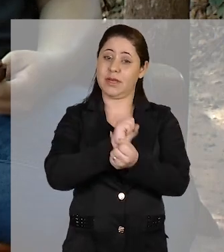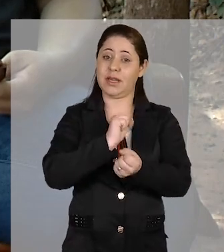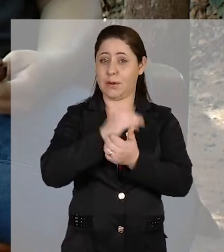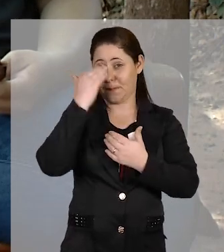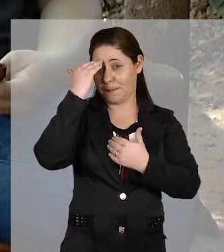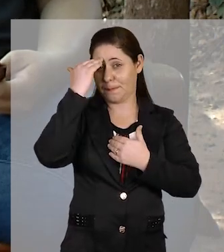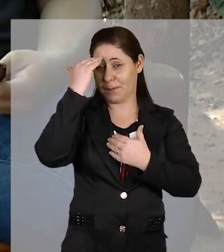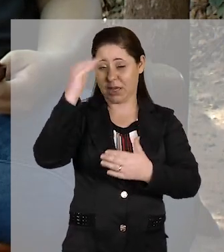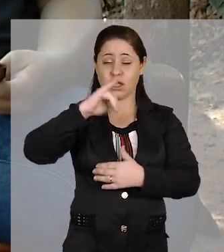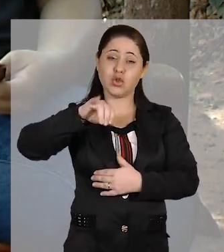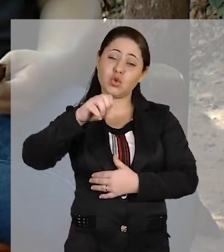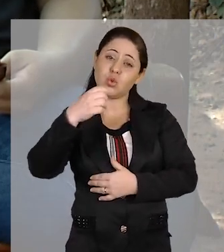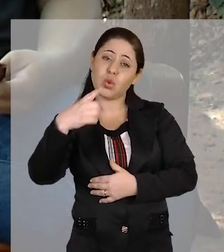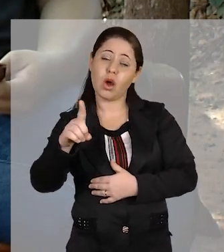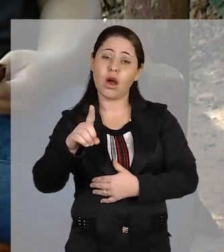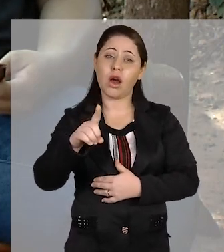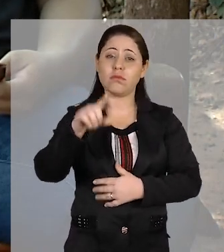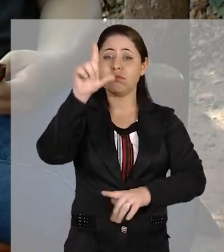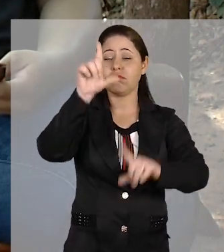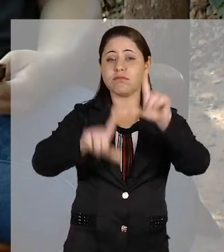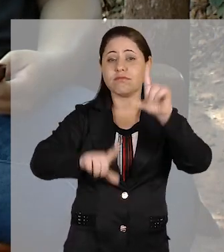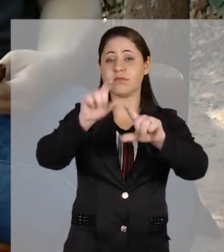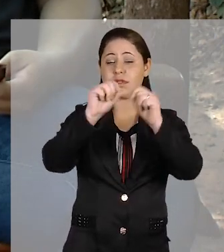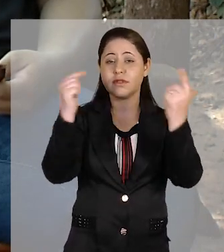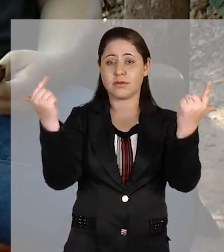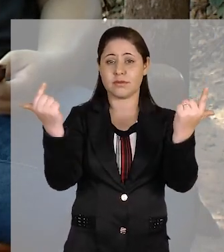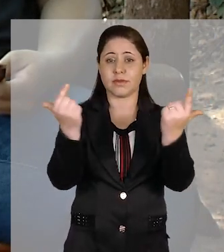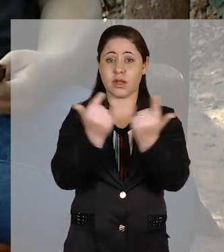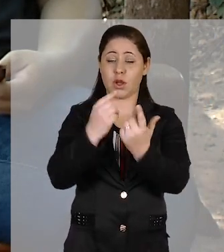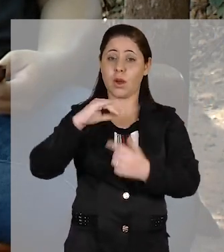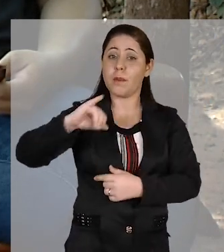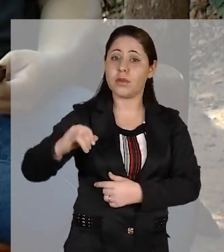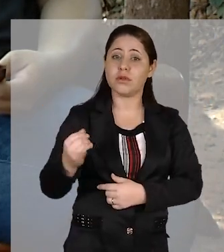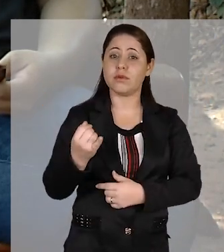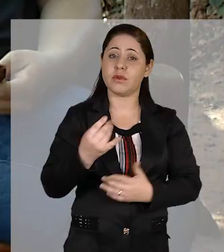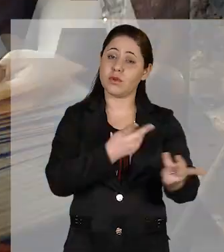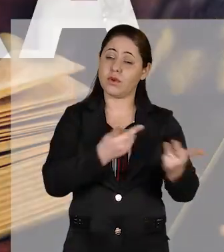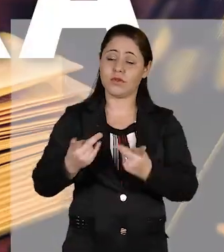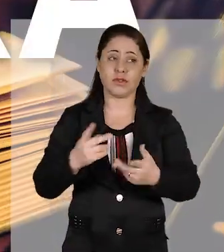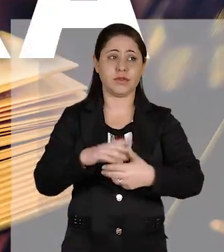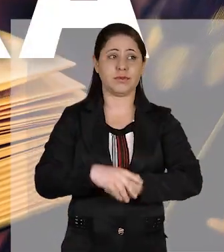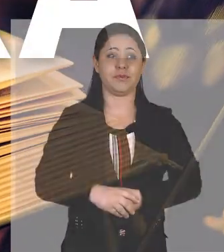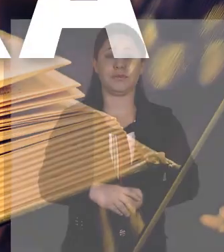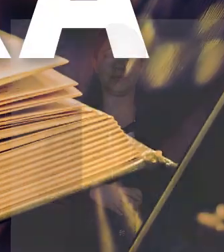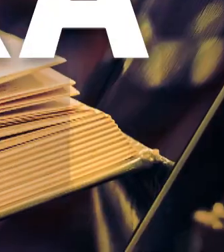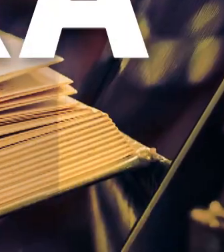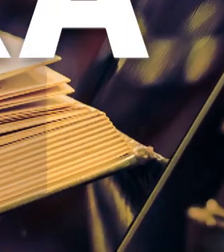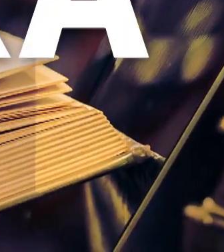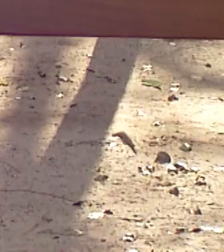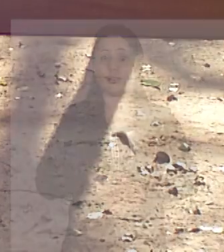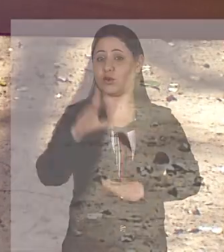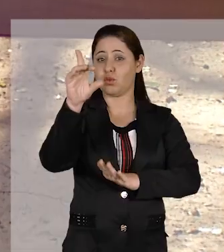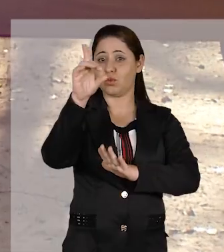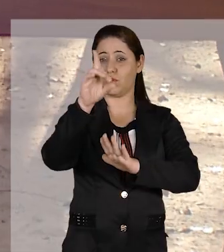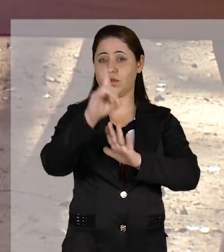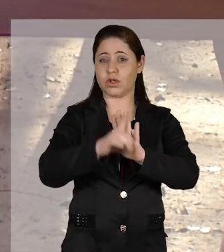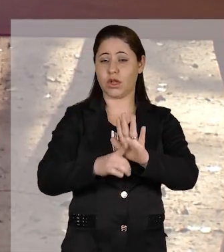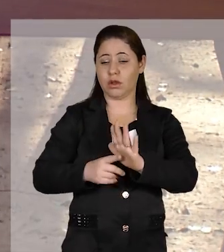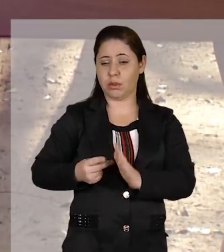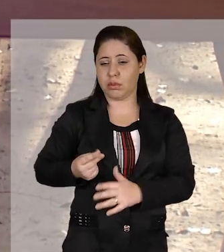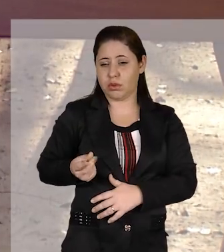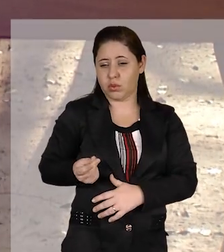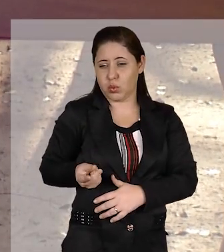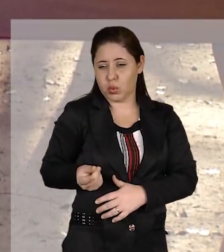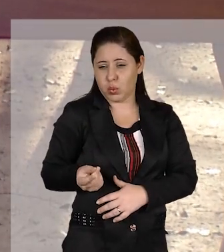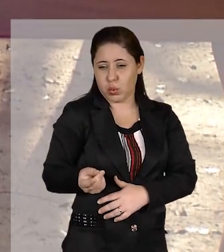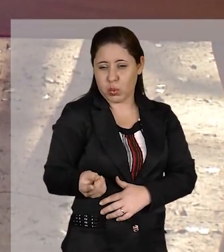sim. Muito obrigada, João. Obrigada, TV Assembleia, pela oportunidade e pelo convite. O direito, por